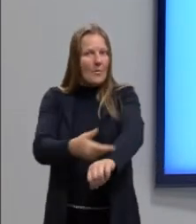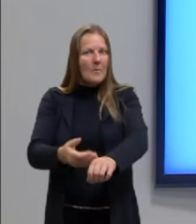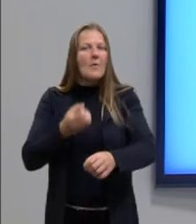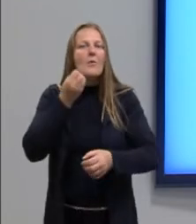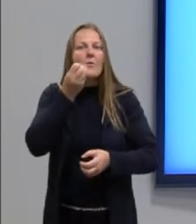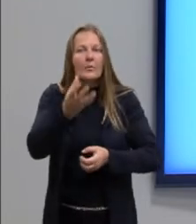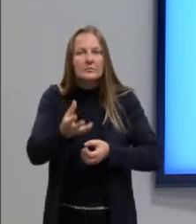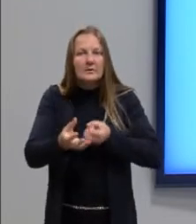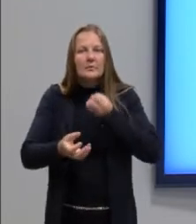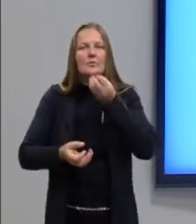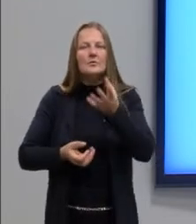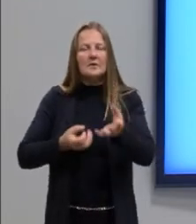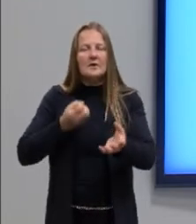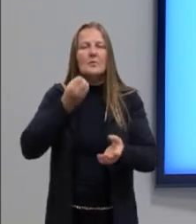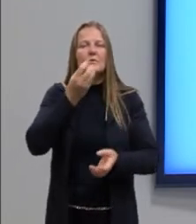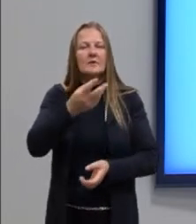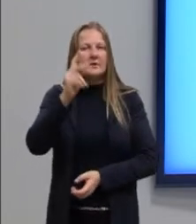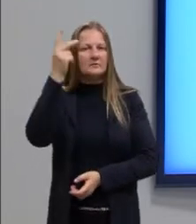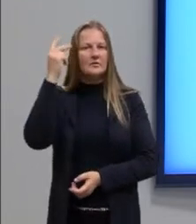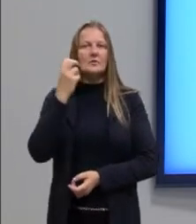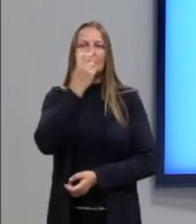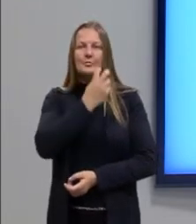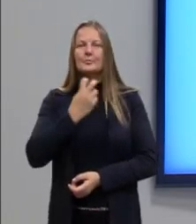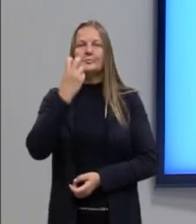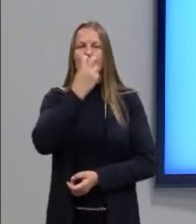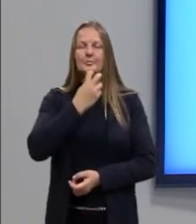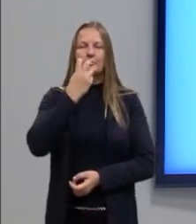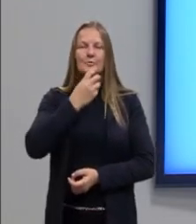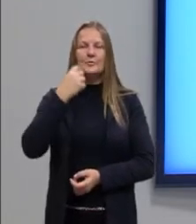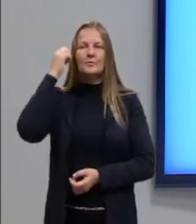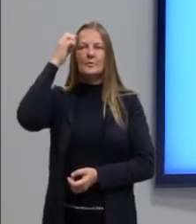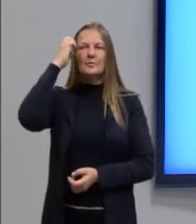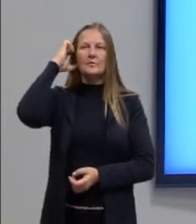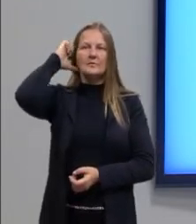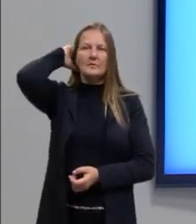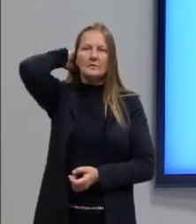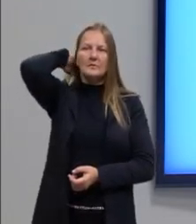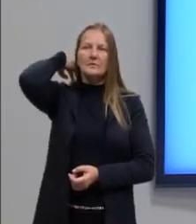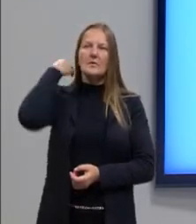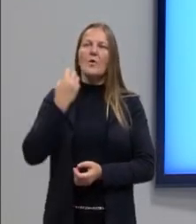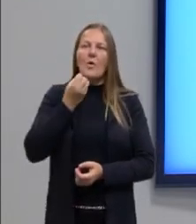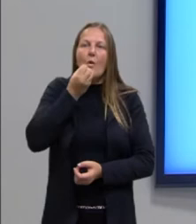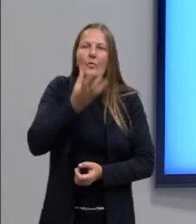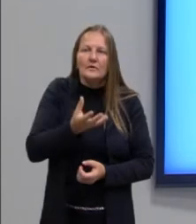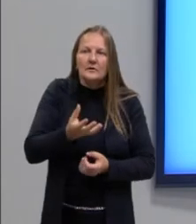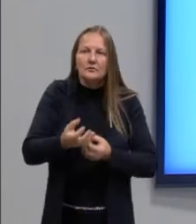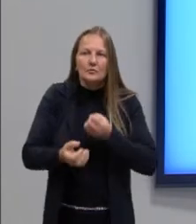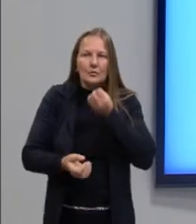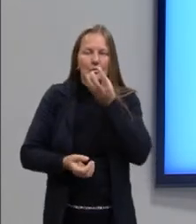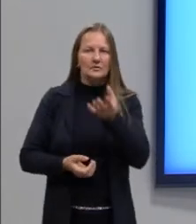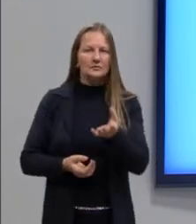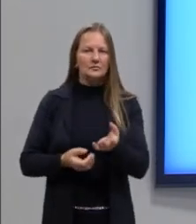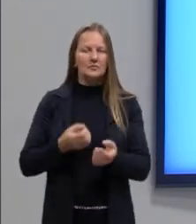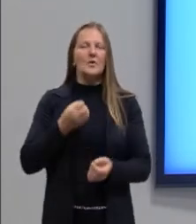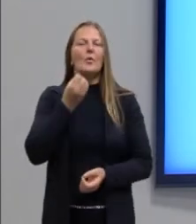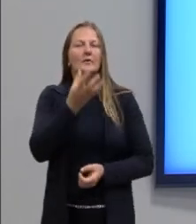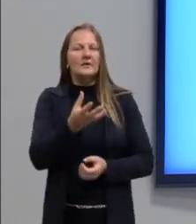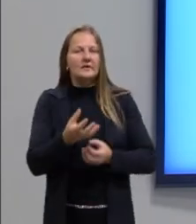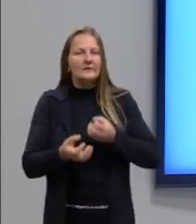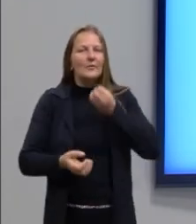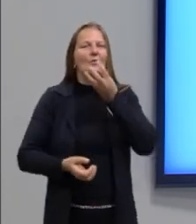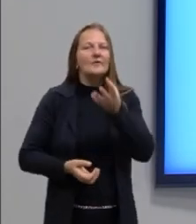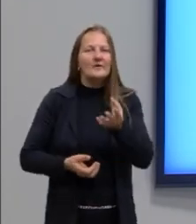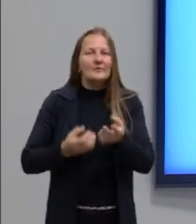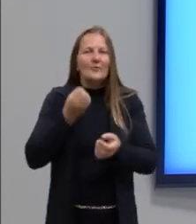histórias oralmente né a gente conta histórias a gente conversa contando histórias para alguém sempre assim a gente está sempre Contando